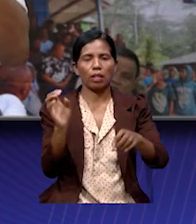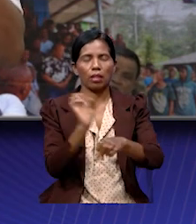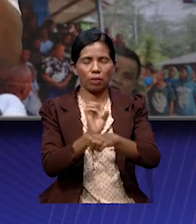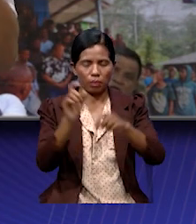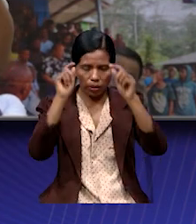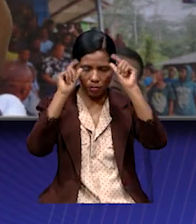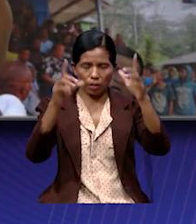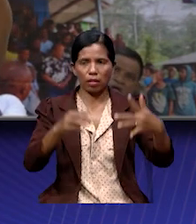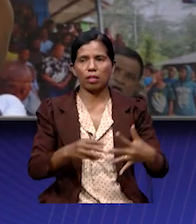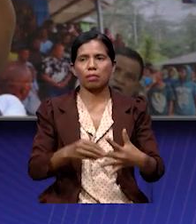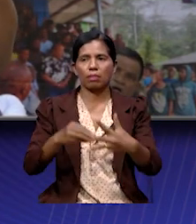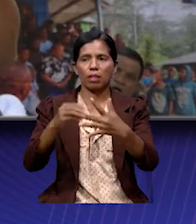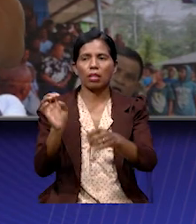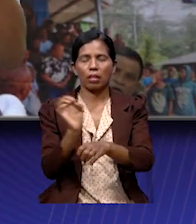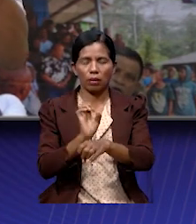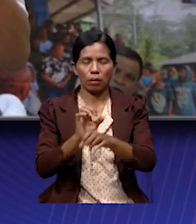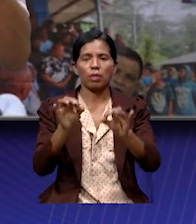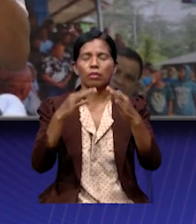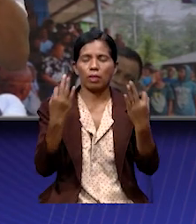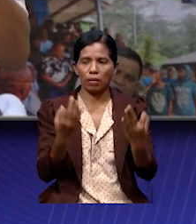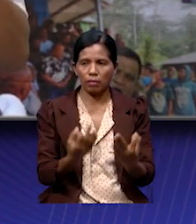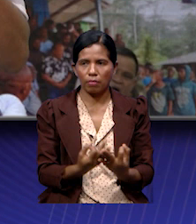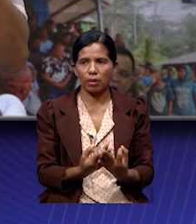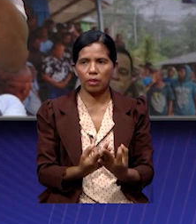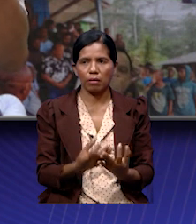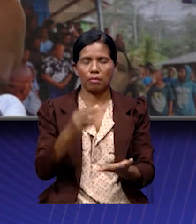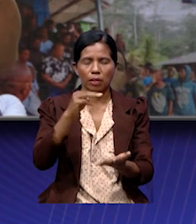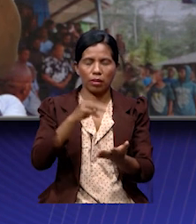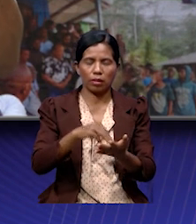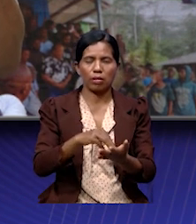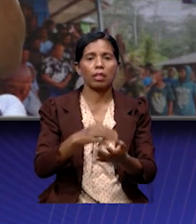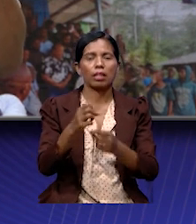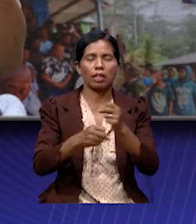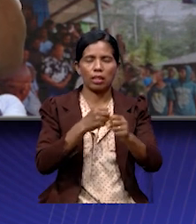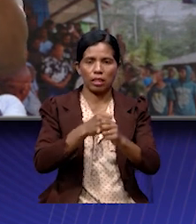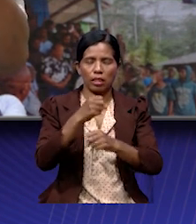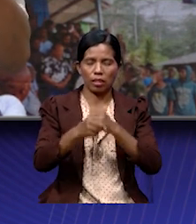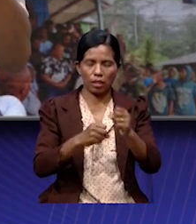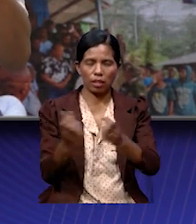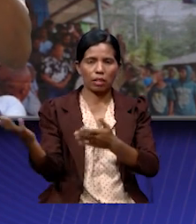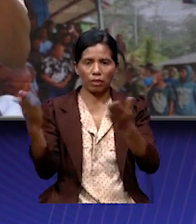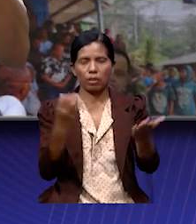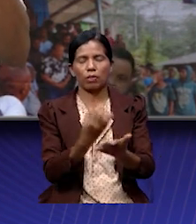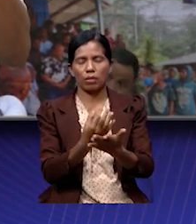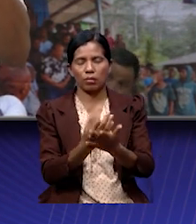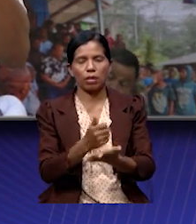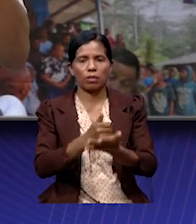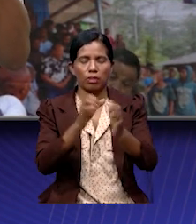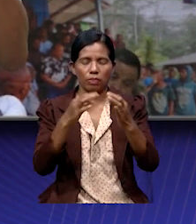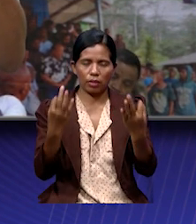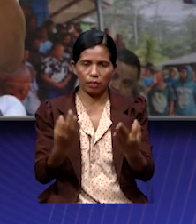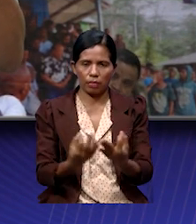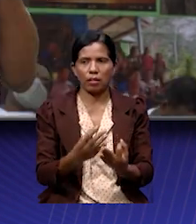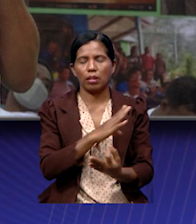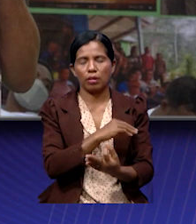Liliu é a economia da família. Milhões de dólares tina. Né, Versailles fonte receita